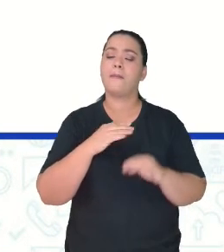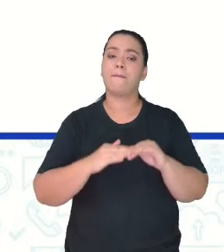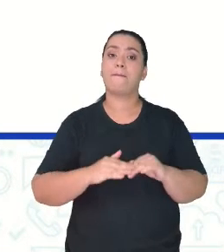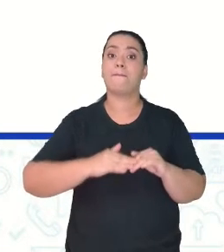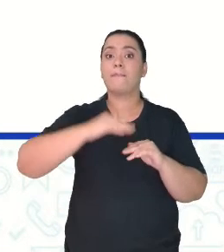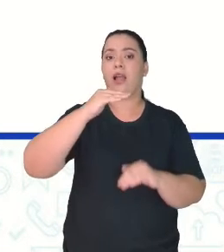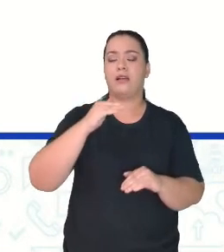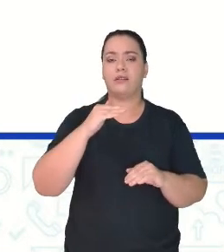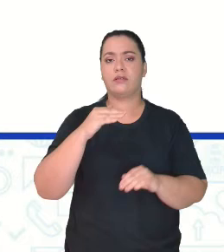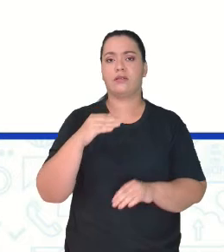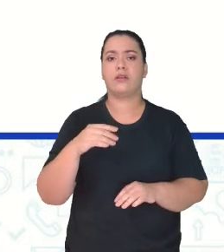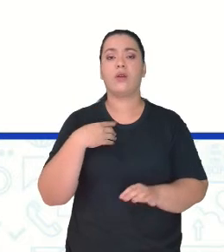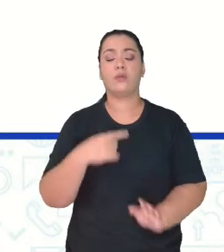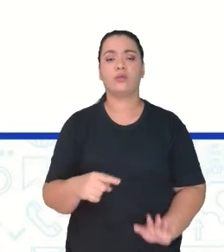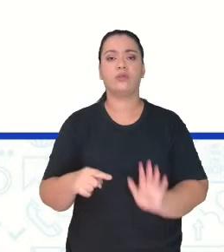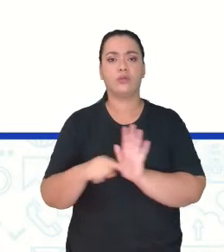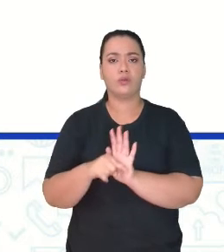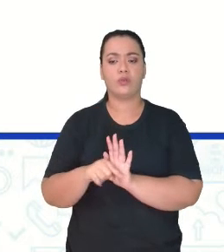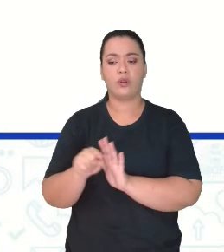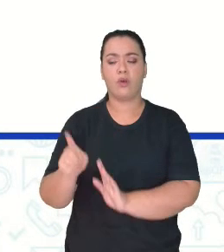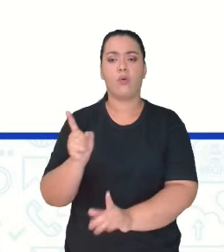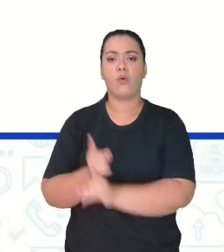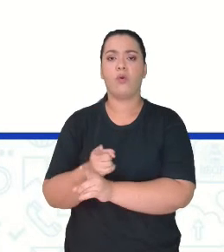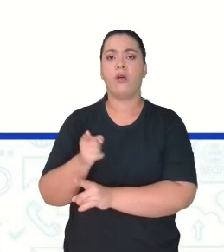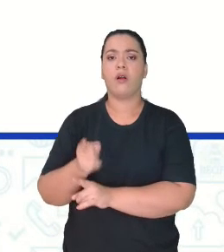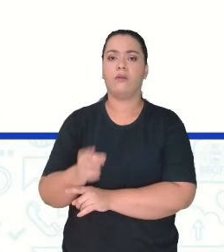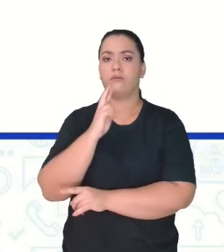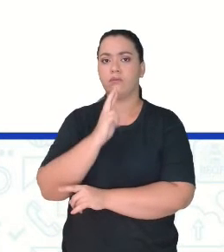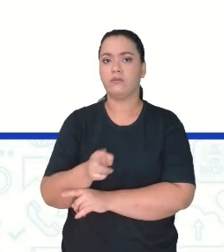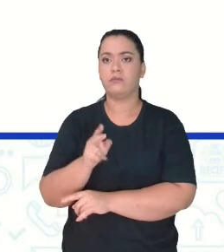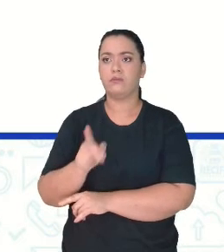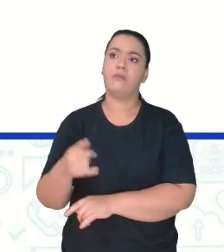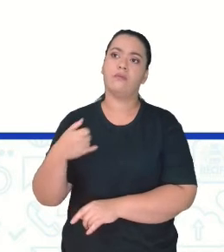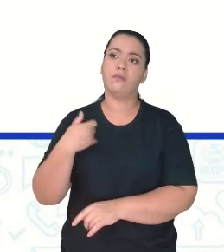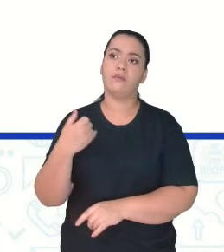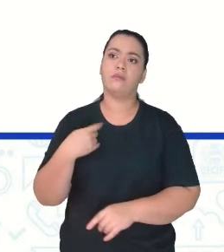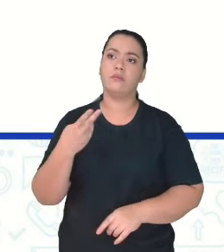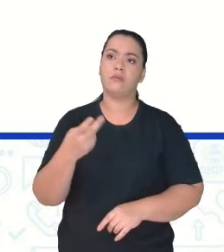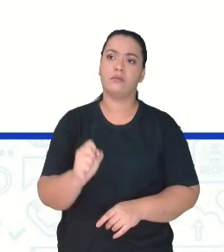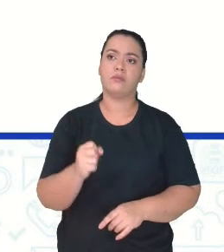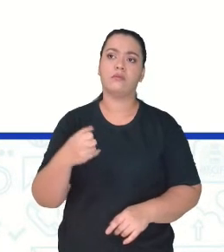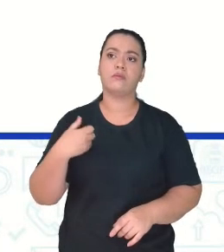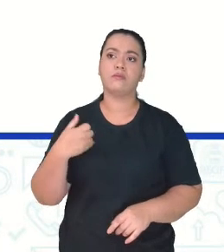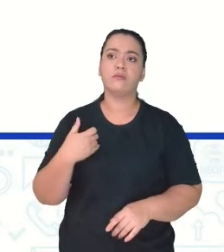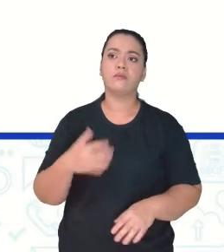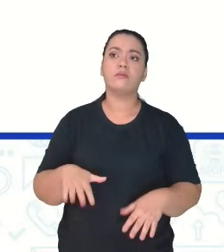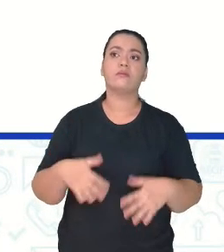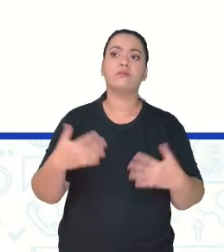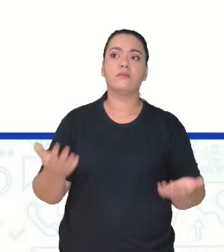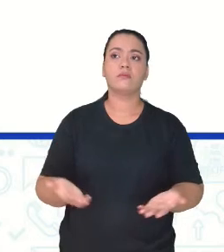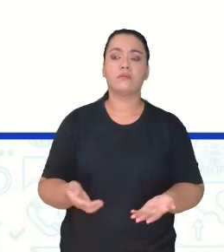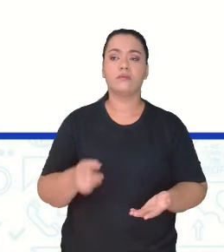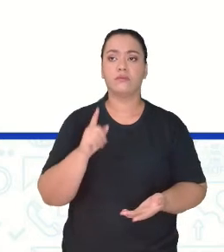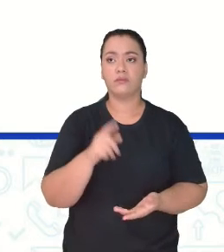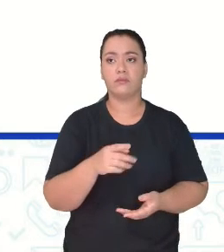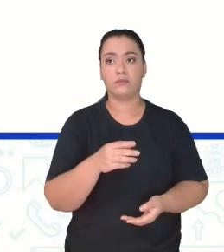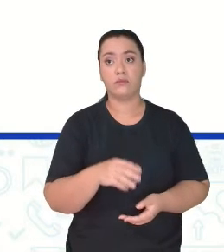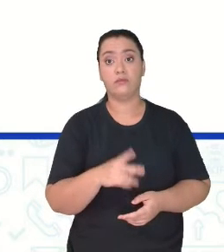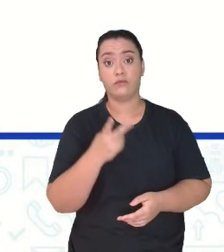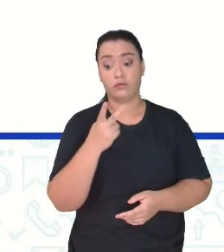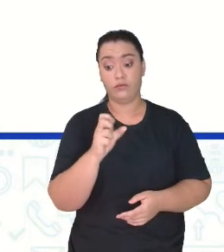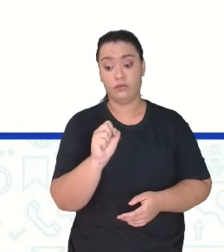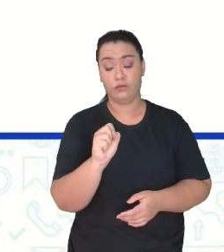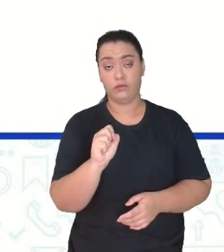né? Esse a mais, eu encontro como resultado 28 anos. E agora o que é que eu faço? Pego esses 28